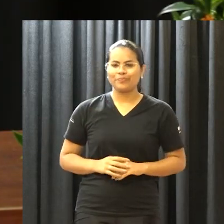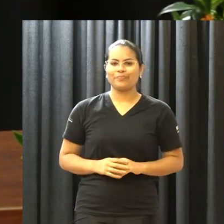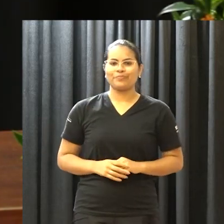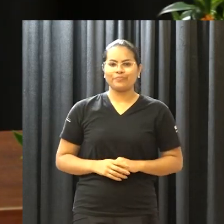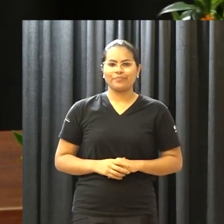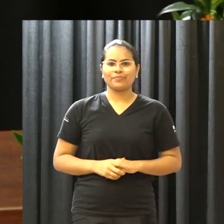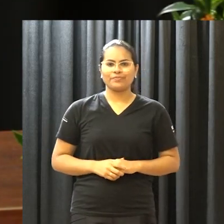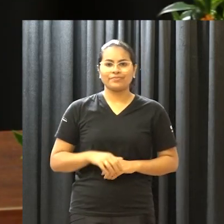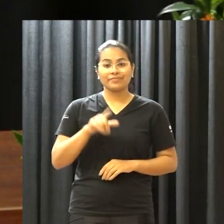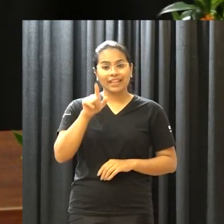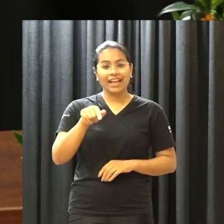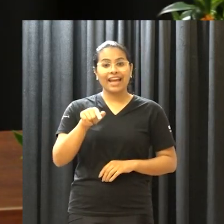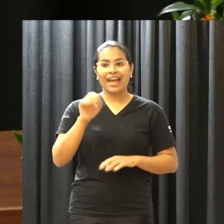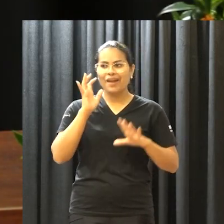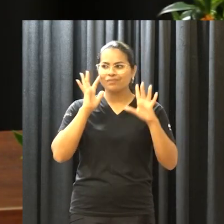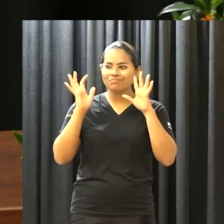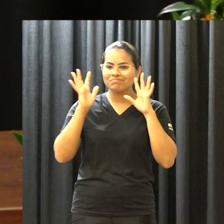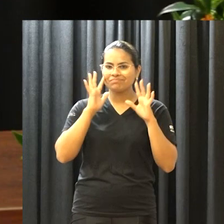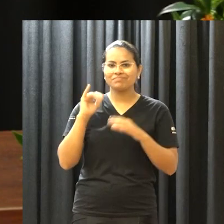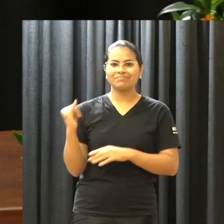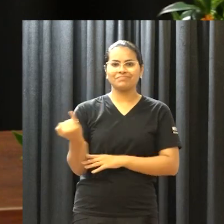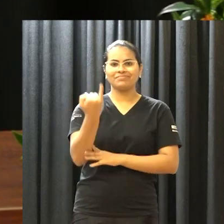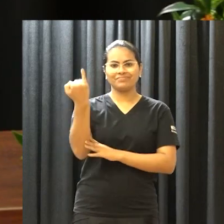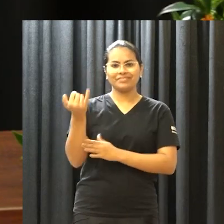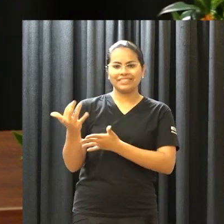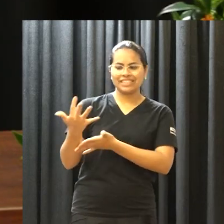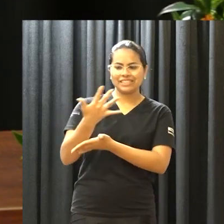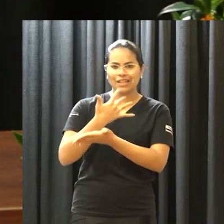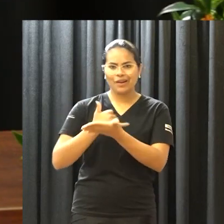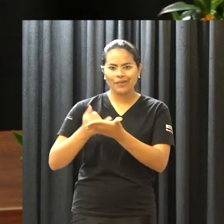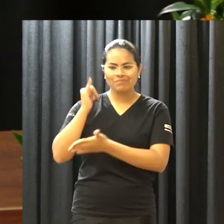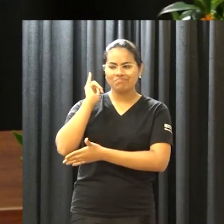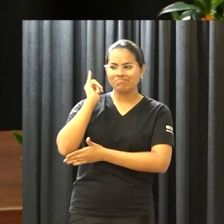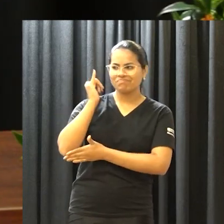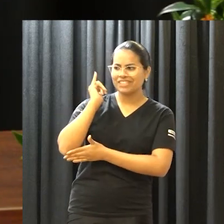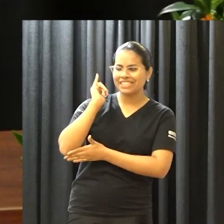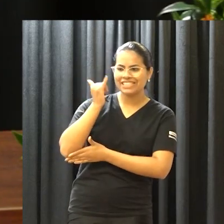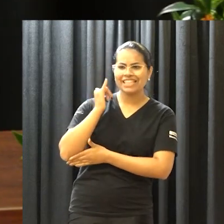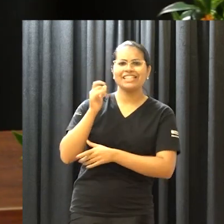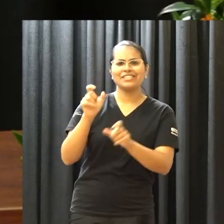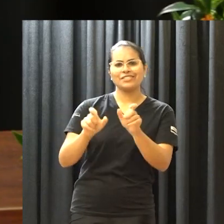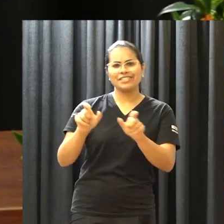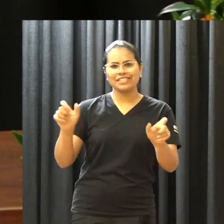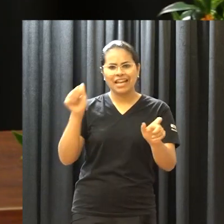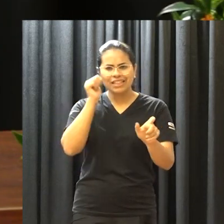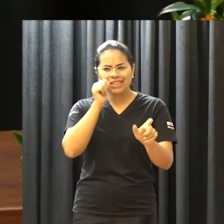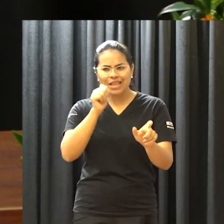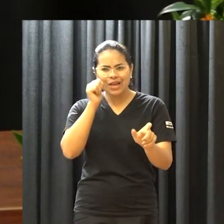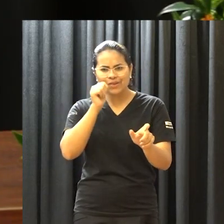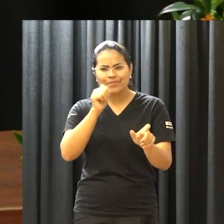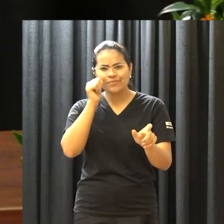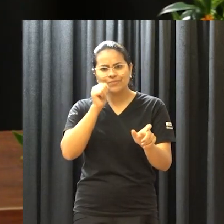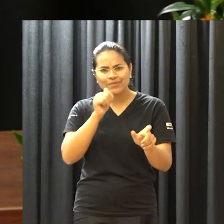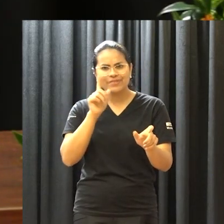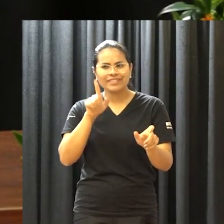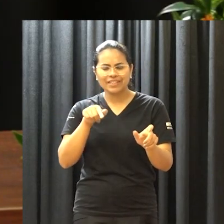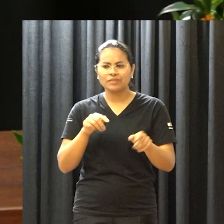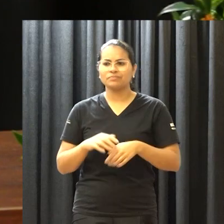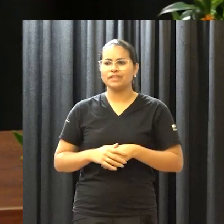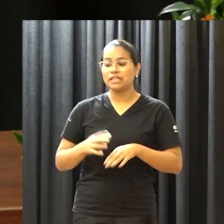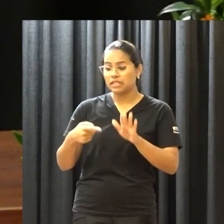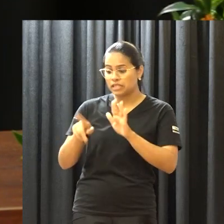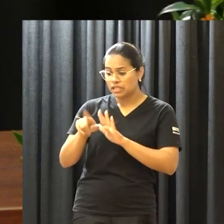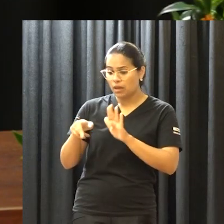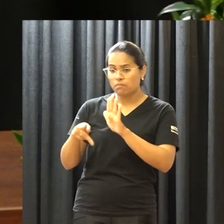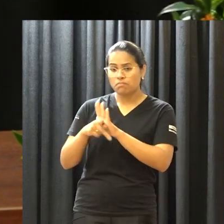Esse é um ponto para nós importantíssimo dessa colheita, dessas narrativas insurgentes, eu diria de narrativas situadas, né, da